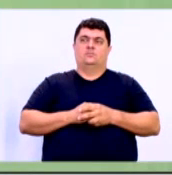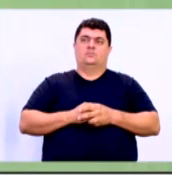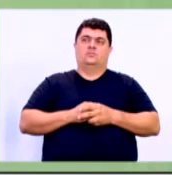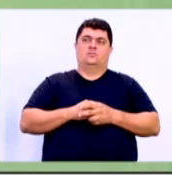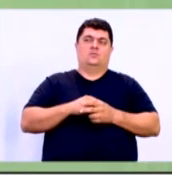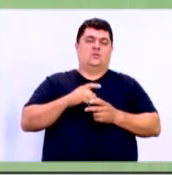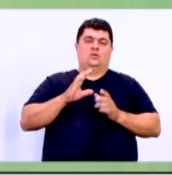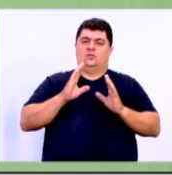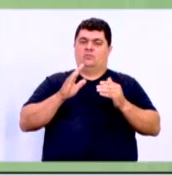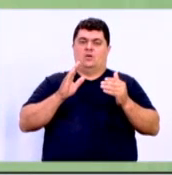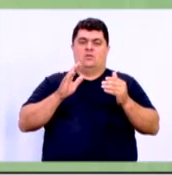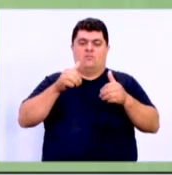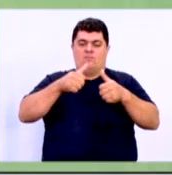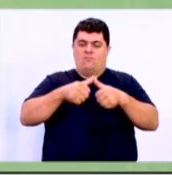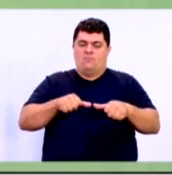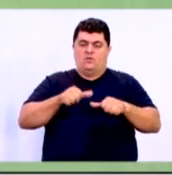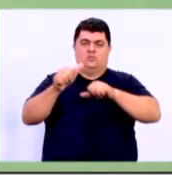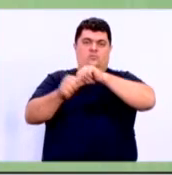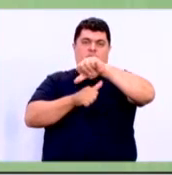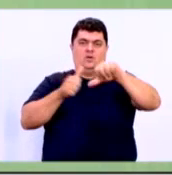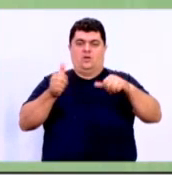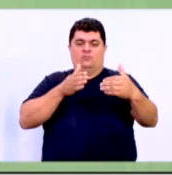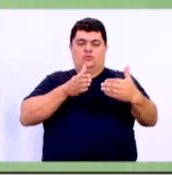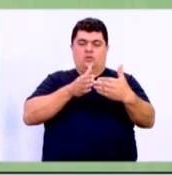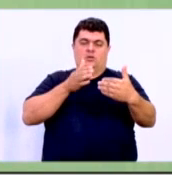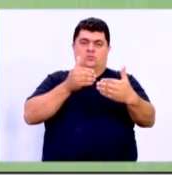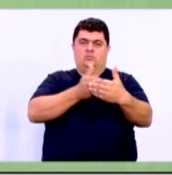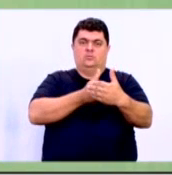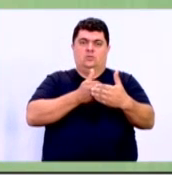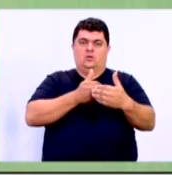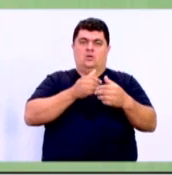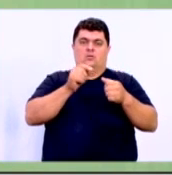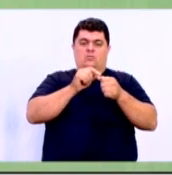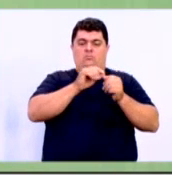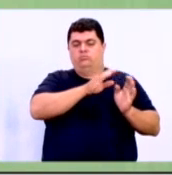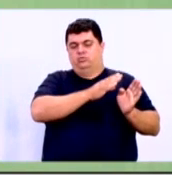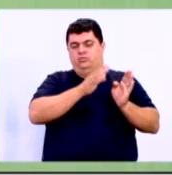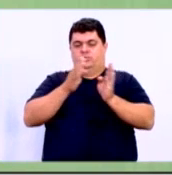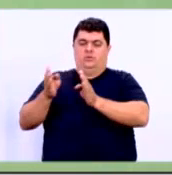ou variáveis, diretos ou indiretos, à produção do período.